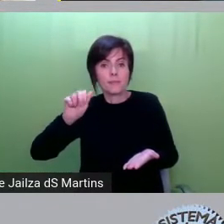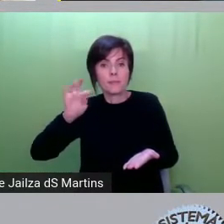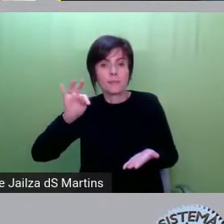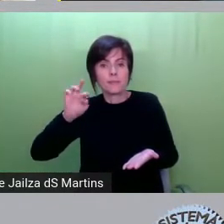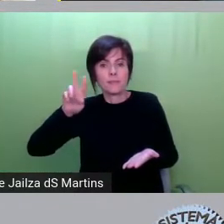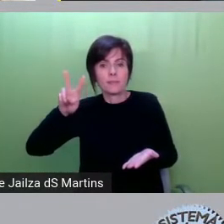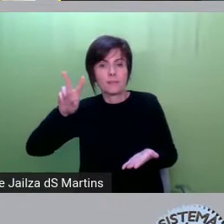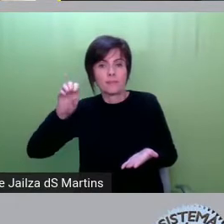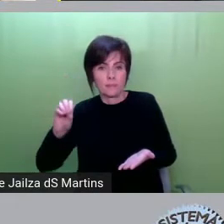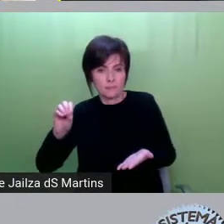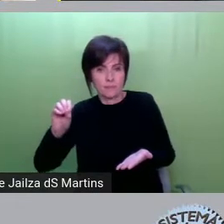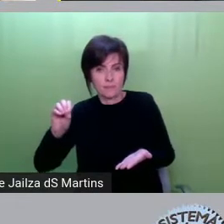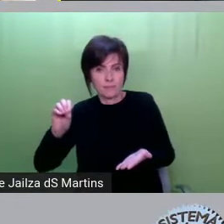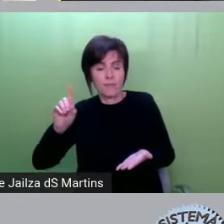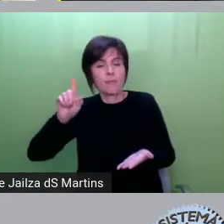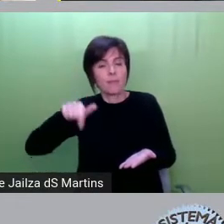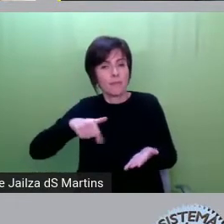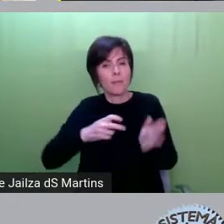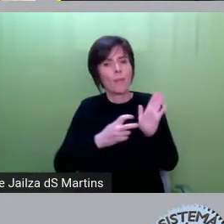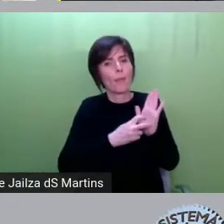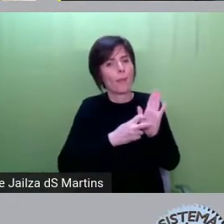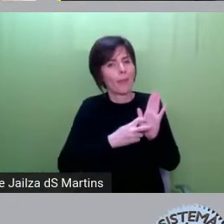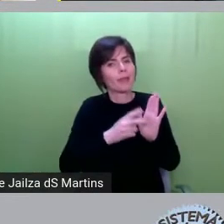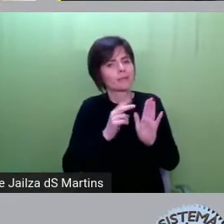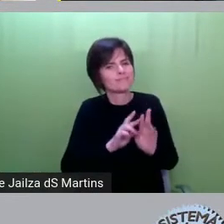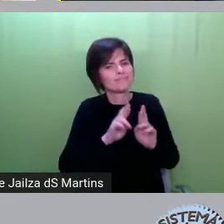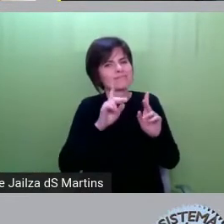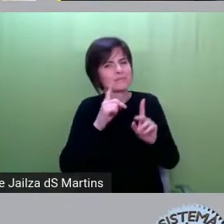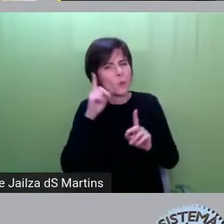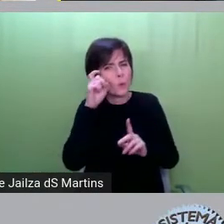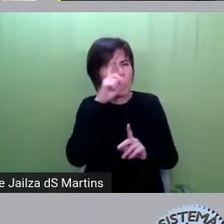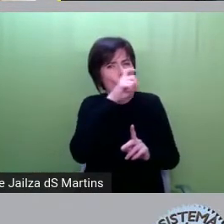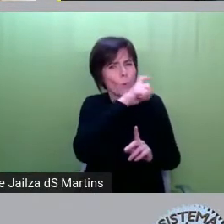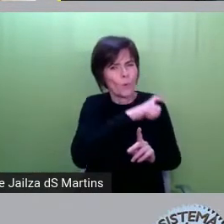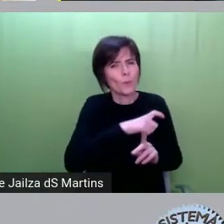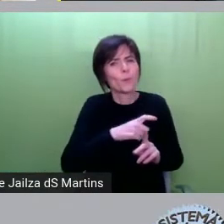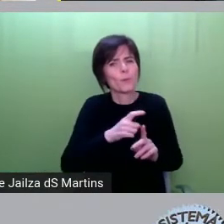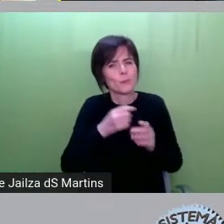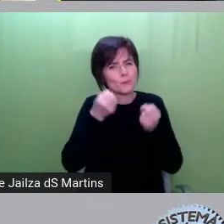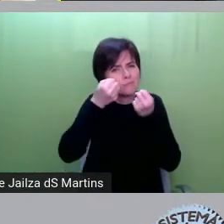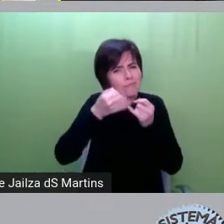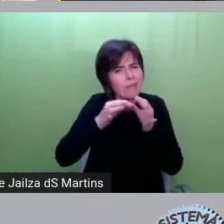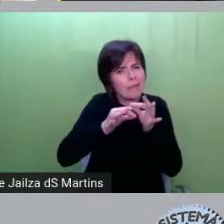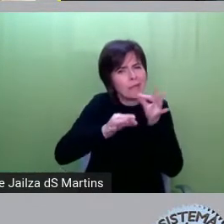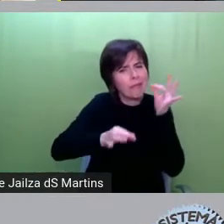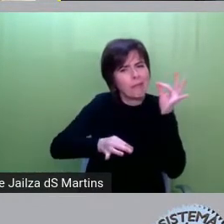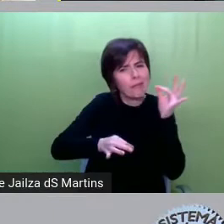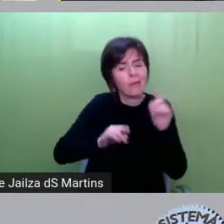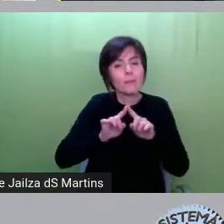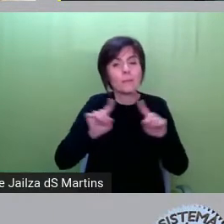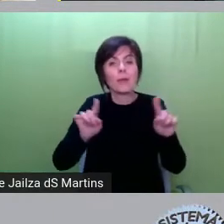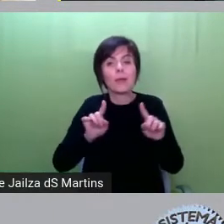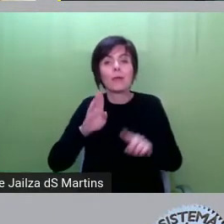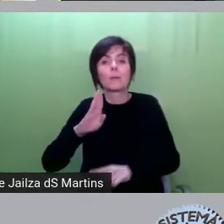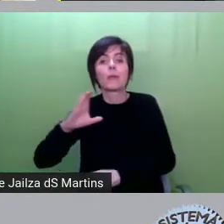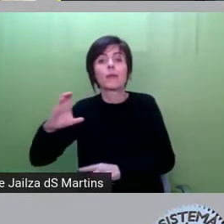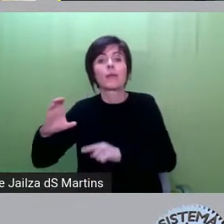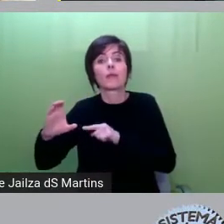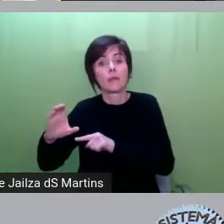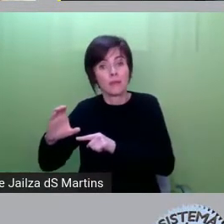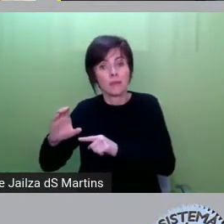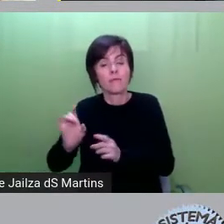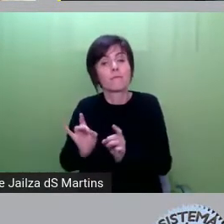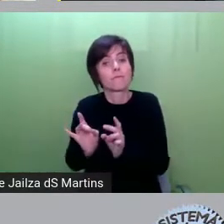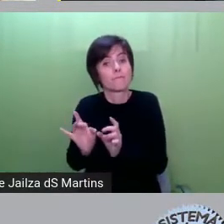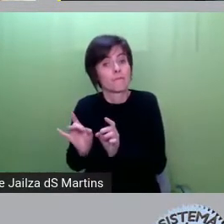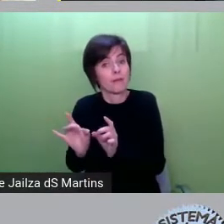Aí é uma operação mais complexa, mais complicada, né? Mas aí o Banco Central